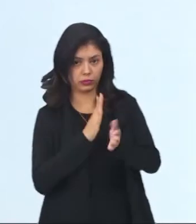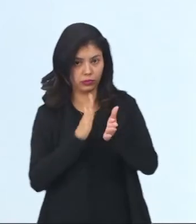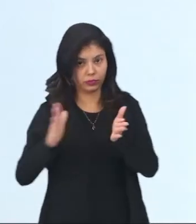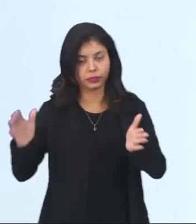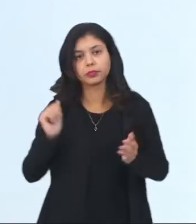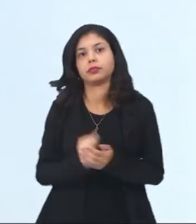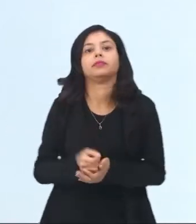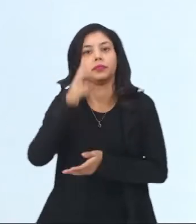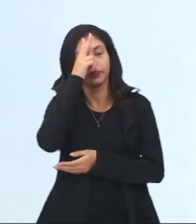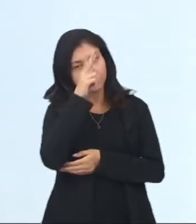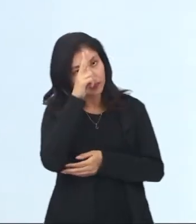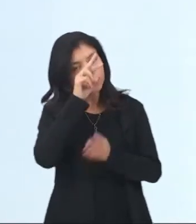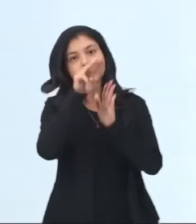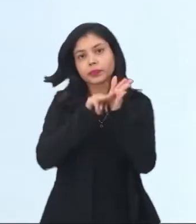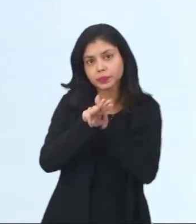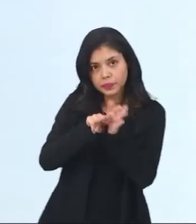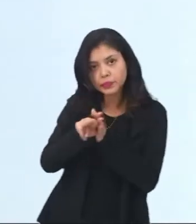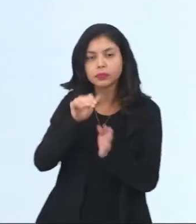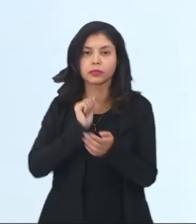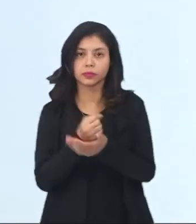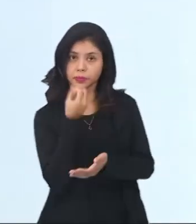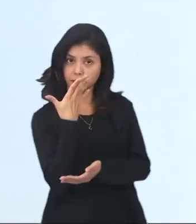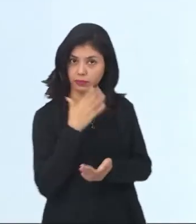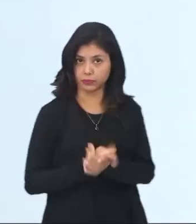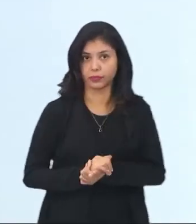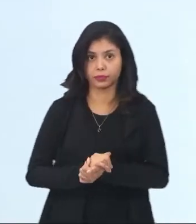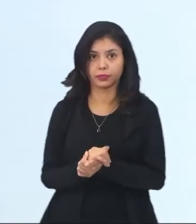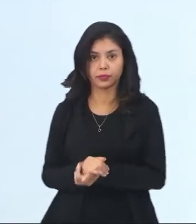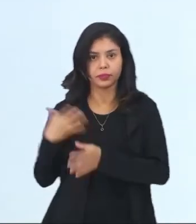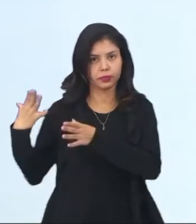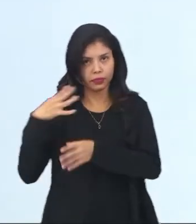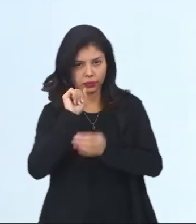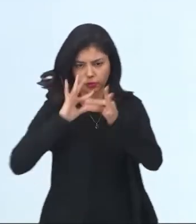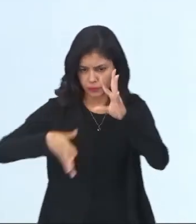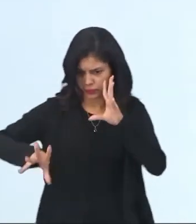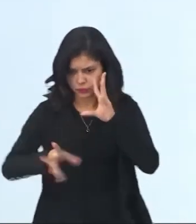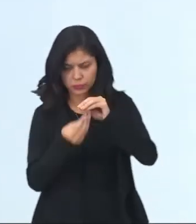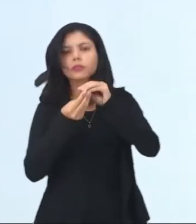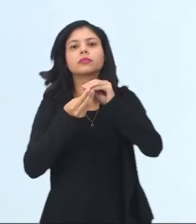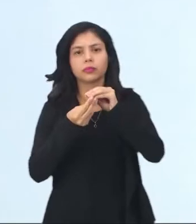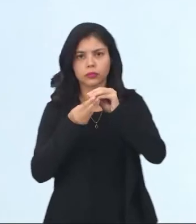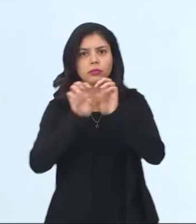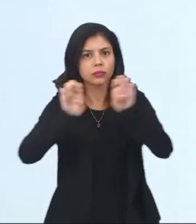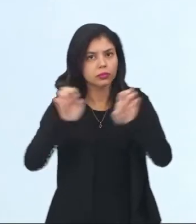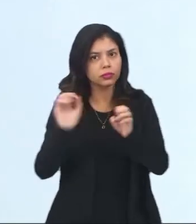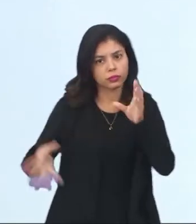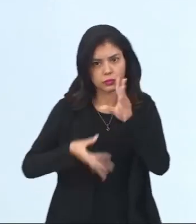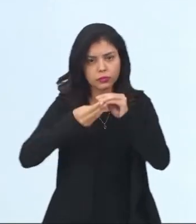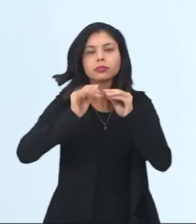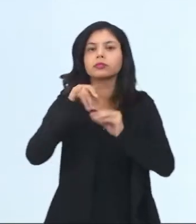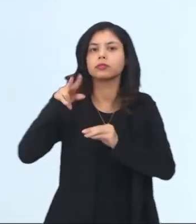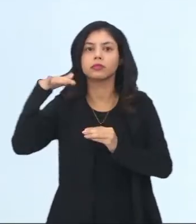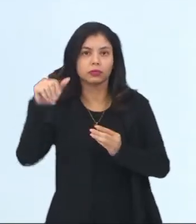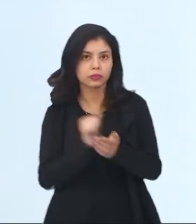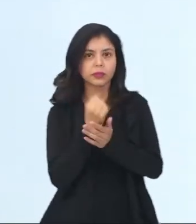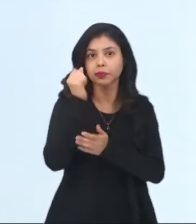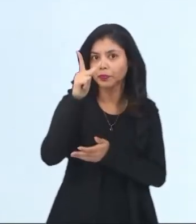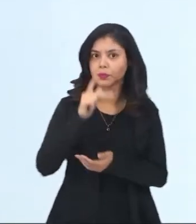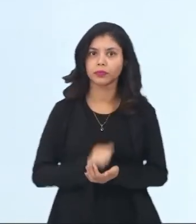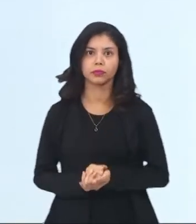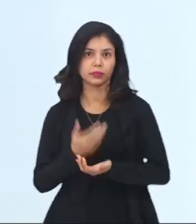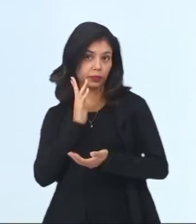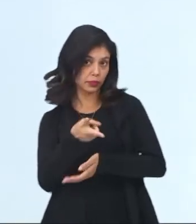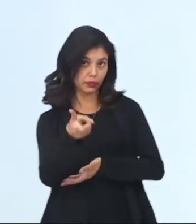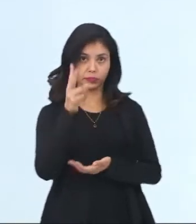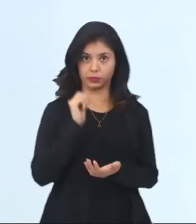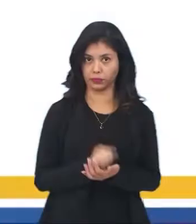Lembrando que essa metodologia ela é boa porque eu faço tanto para a completa ou a equação incompleta. Tá ok? Vamos